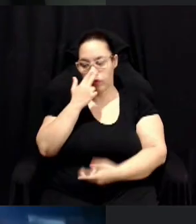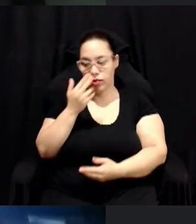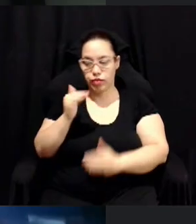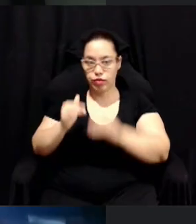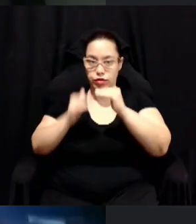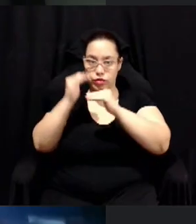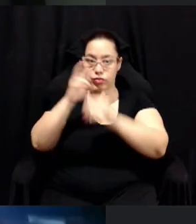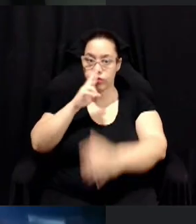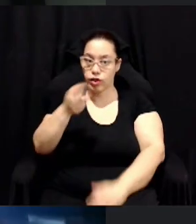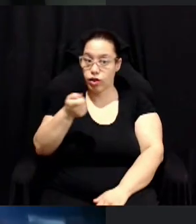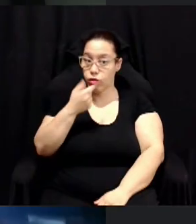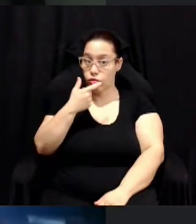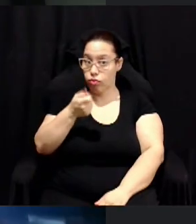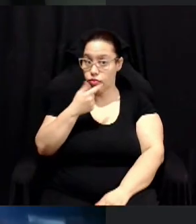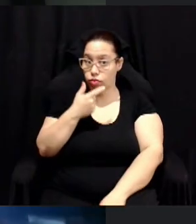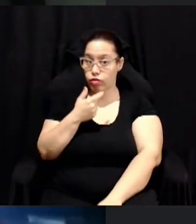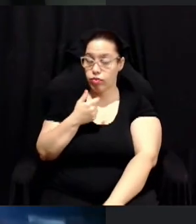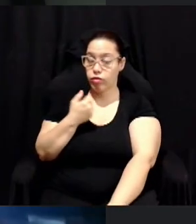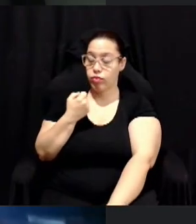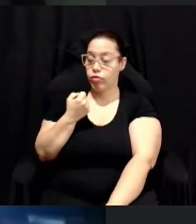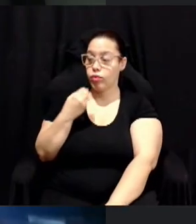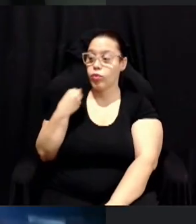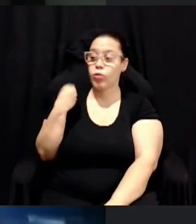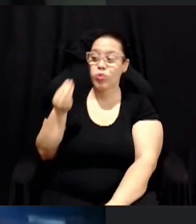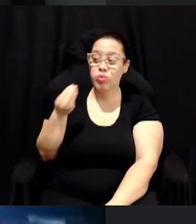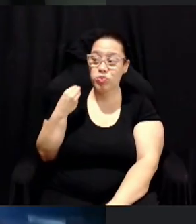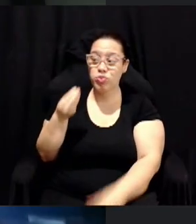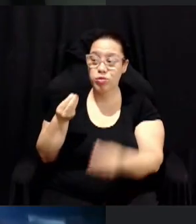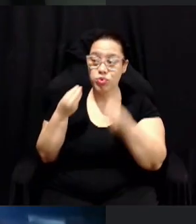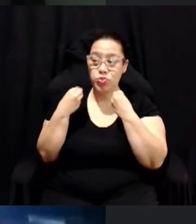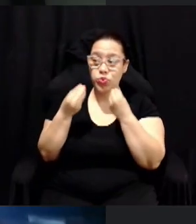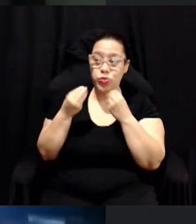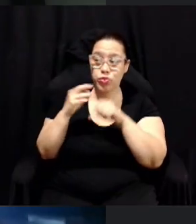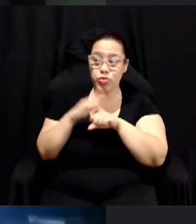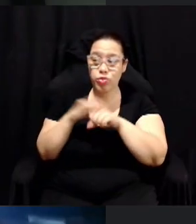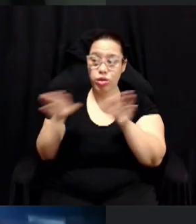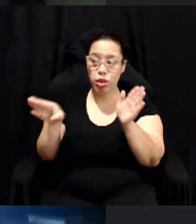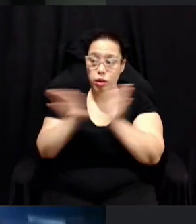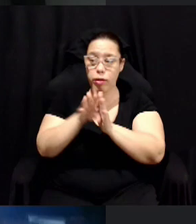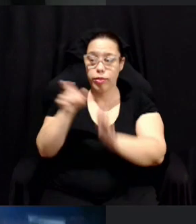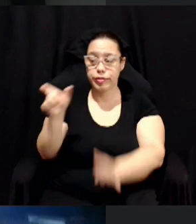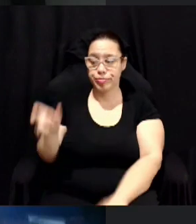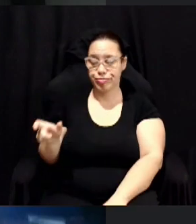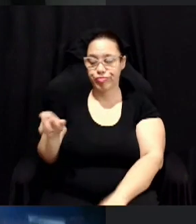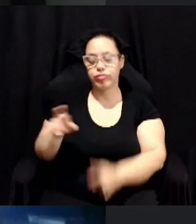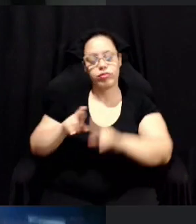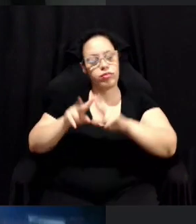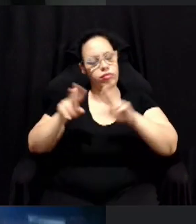medicação, como a doença atinge cada indivíduo é diferente.